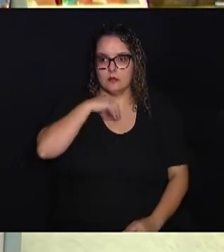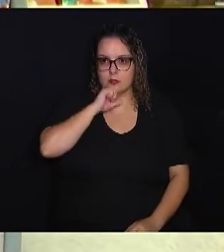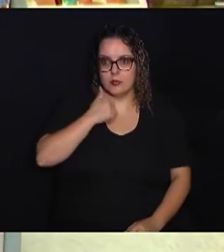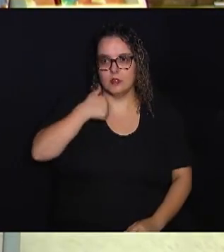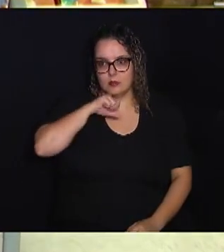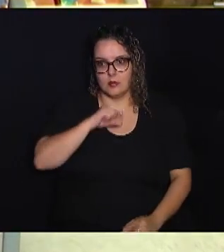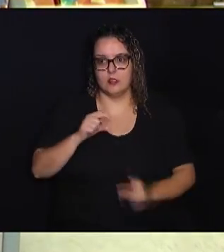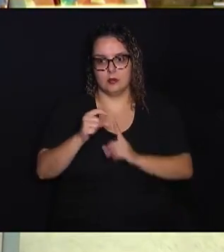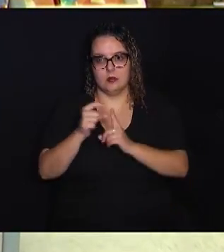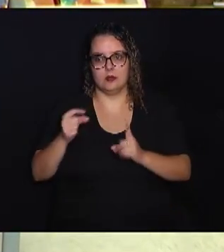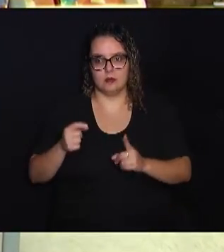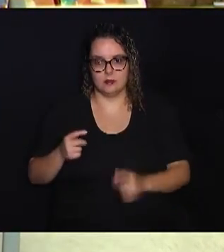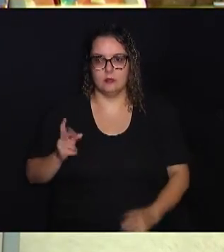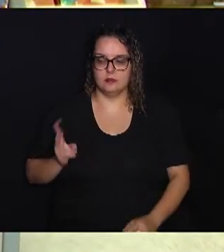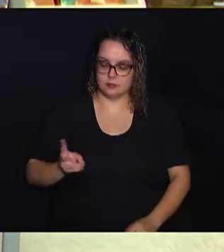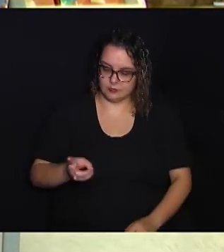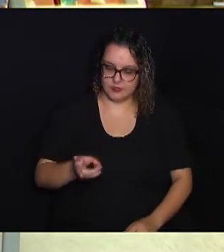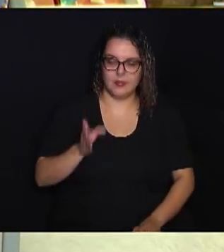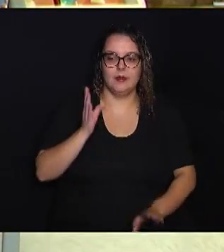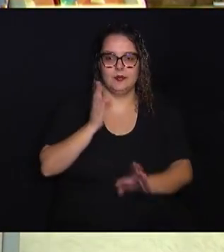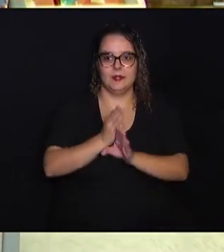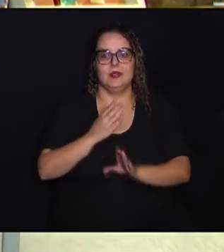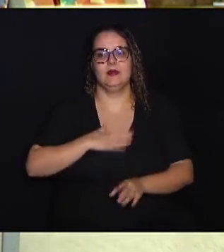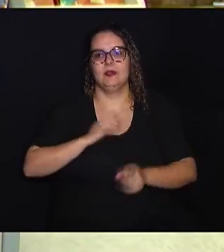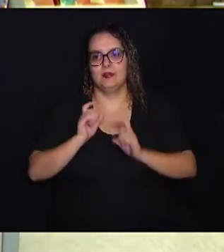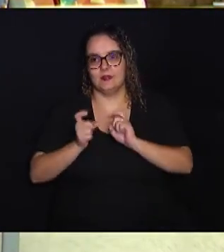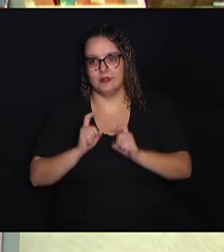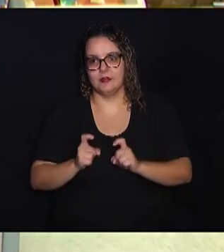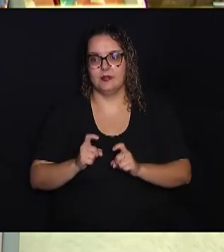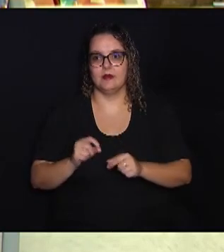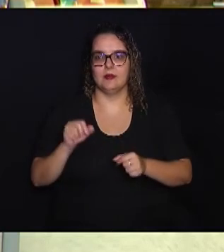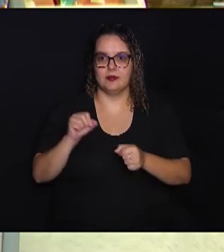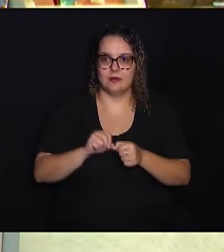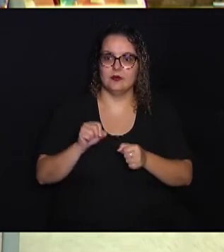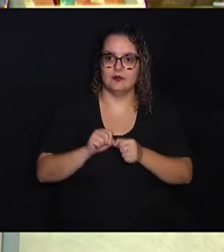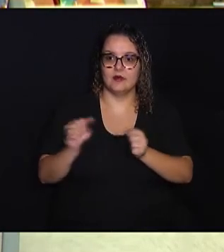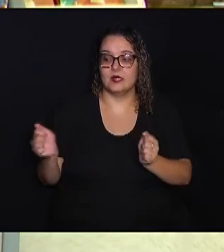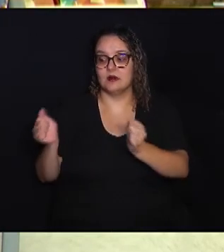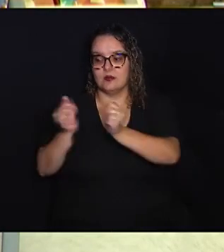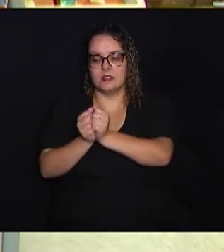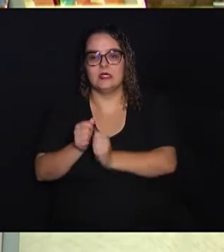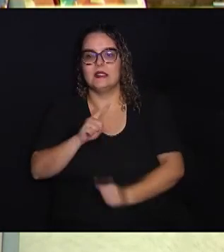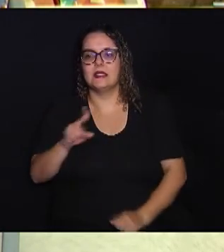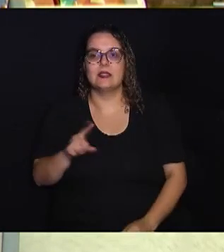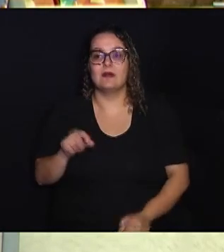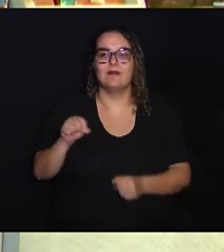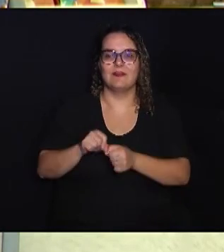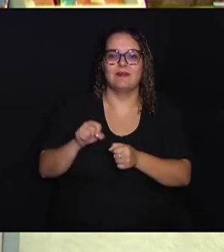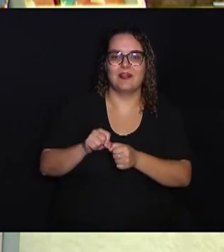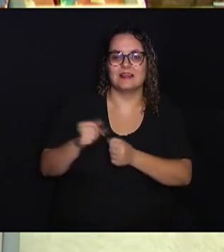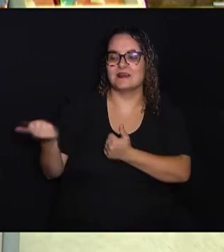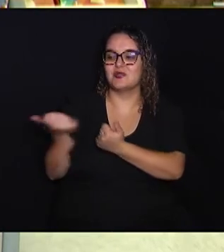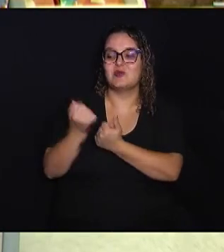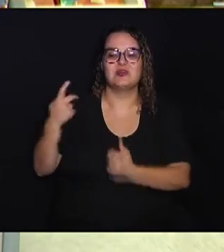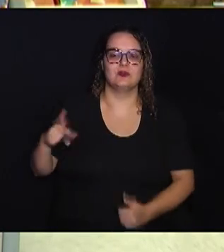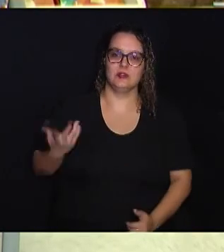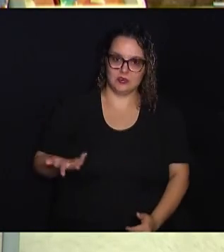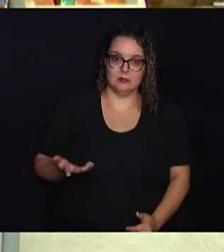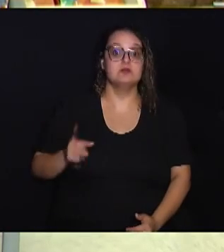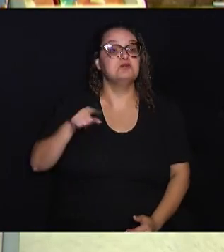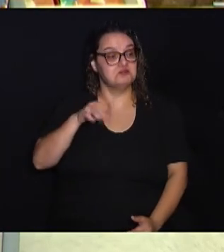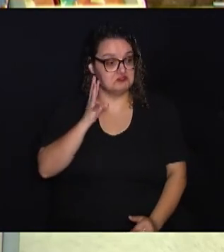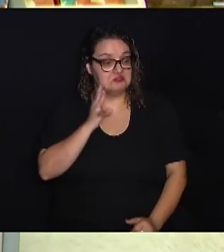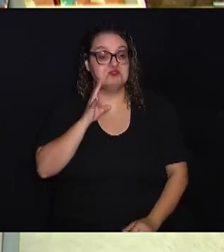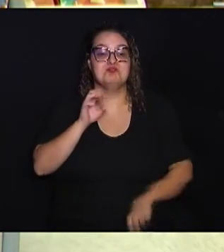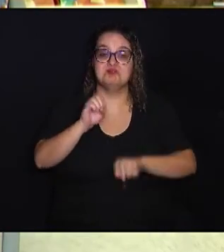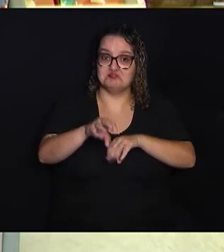frase vão encontrar sempre nas minhas reuniões. Faça com eles e não por eles. Isso é muito importante. Muito legal. Uma